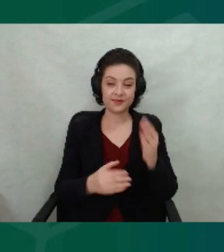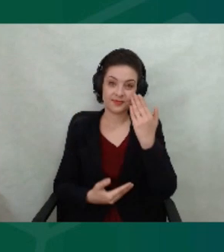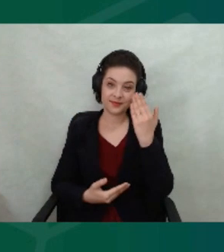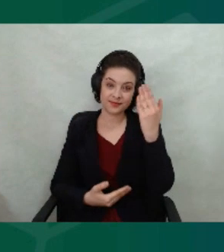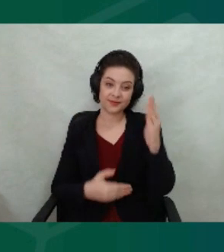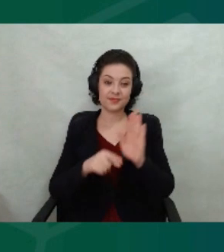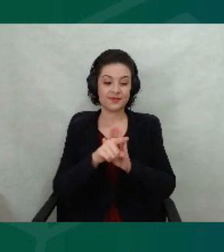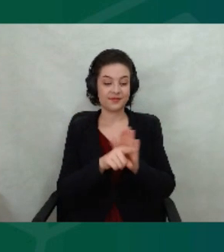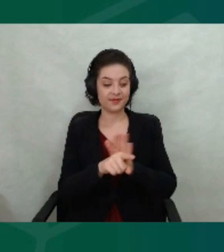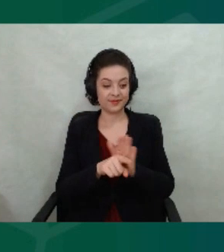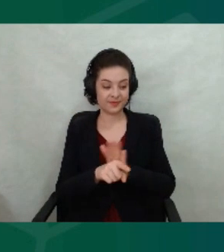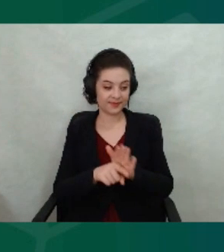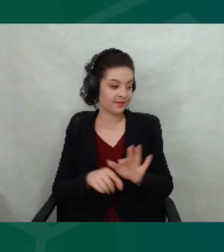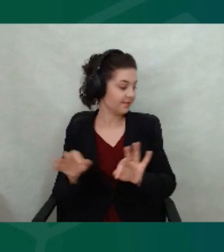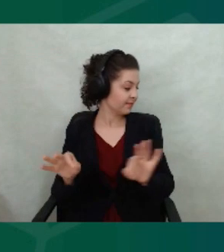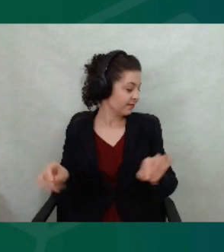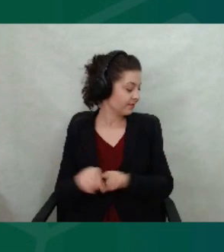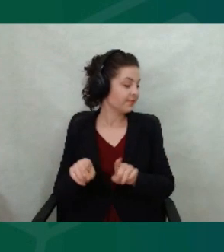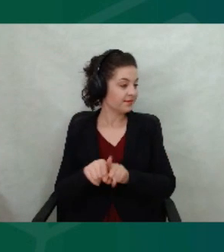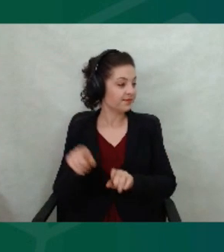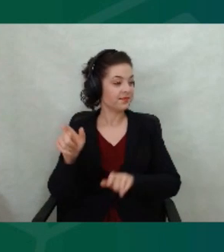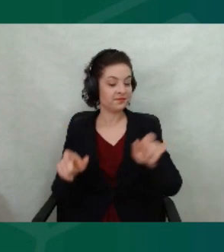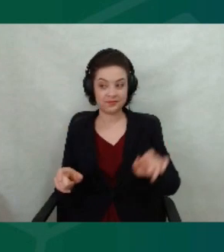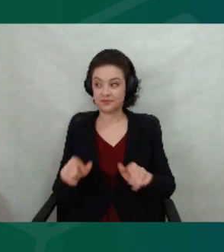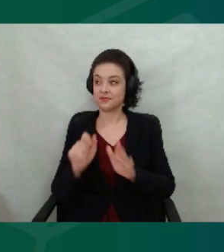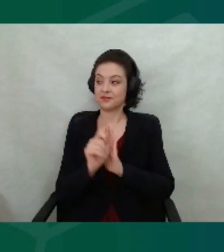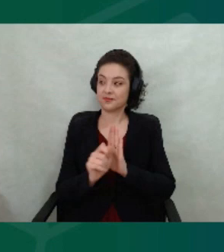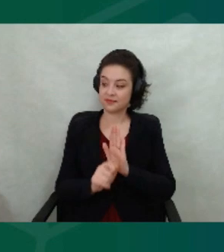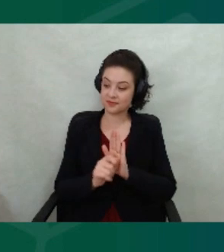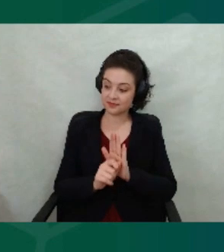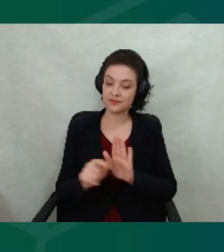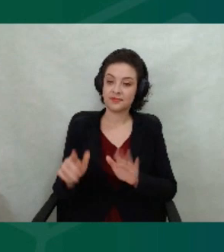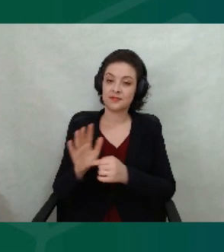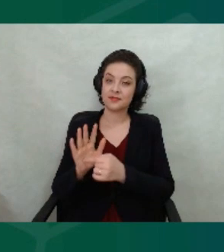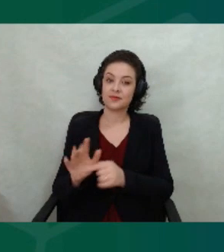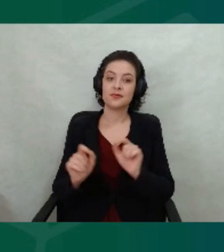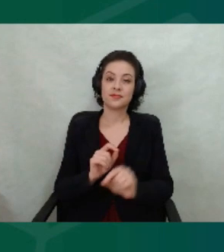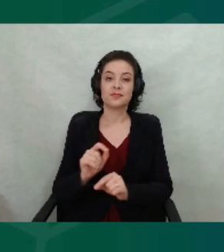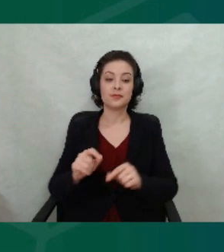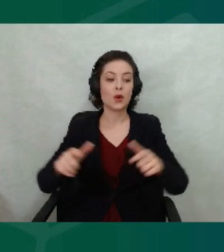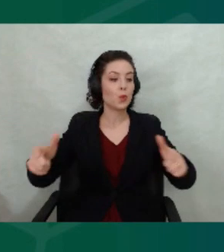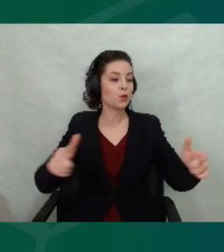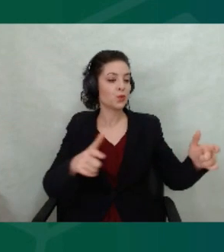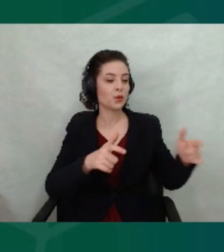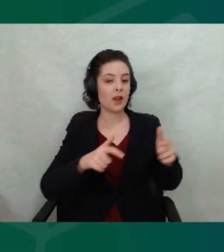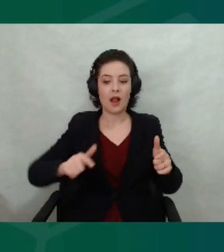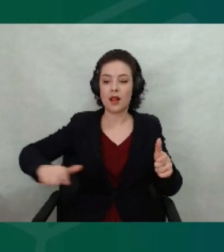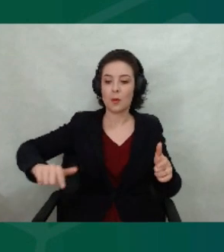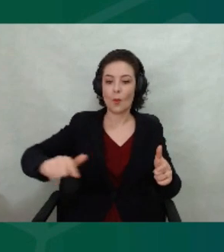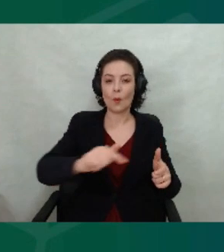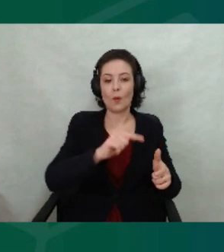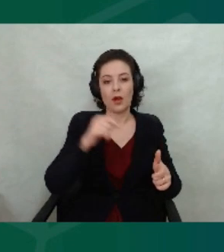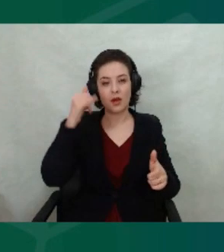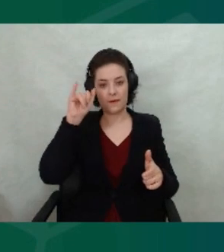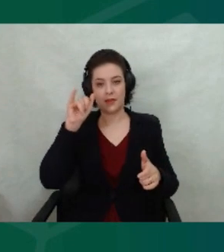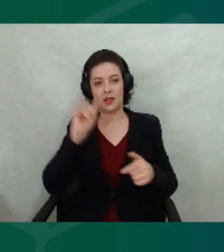pesquisadores, né, e aos autores desse trabalho. Ele traz a limpeza ambiental para a prevenção da infecção por